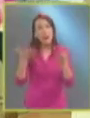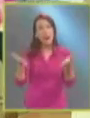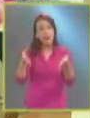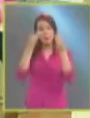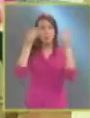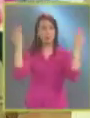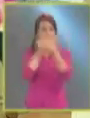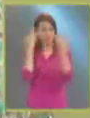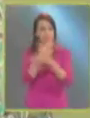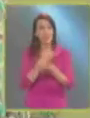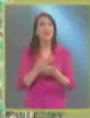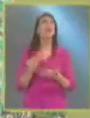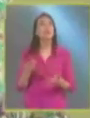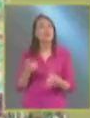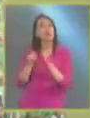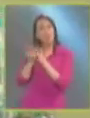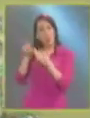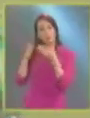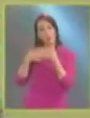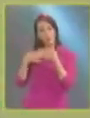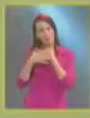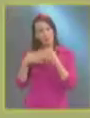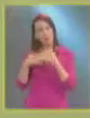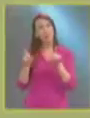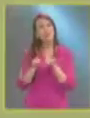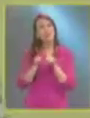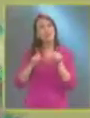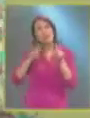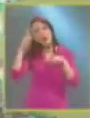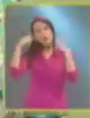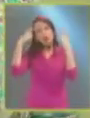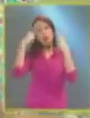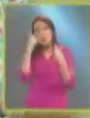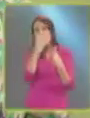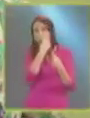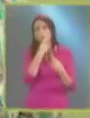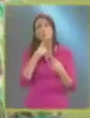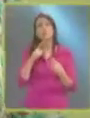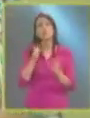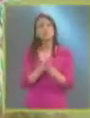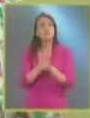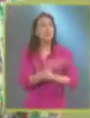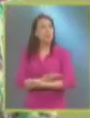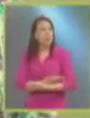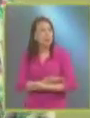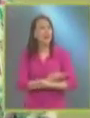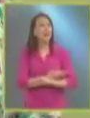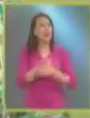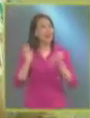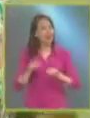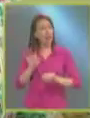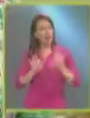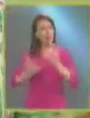completamente cega, né? É. E a gente sabe, Aline, que tem o teste do olhinho, né? É por aí a questão da